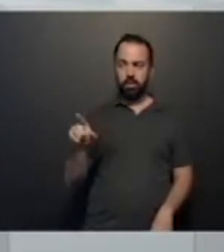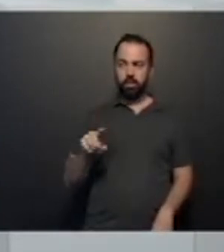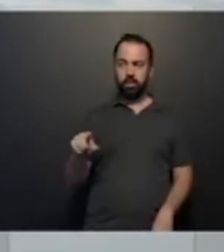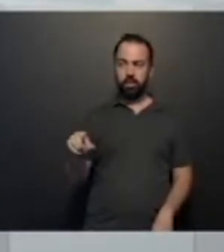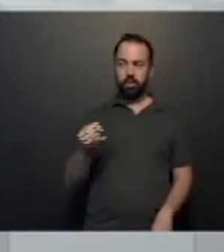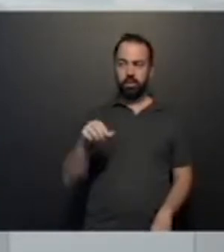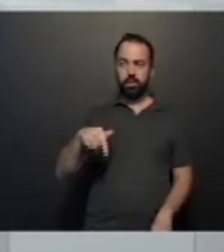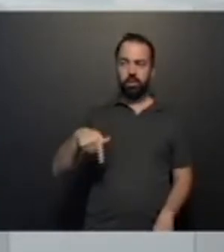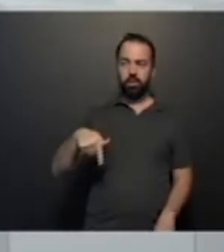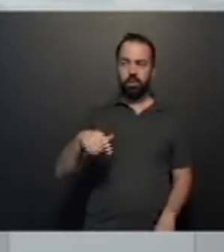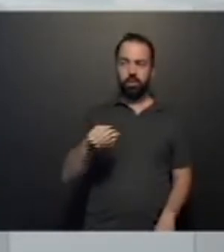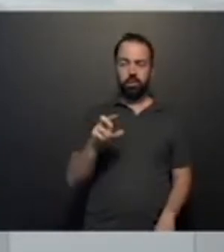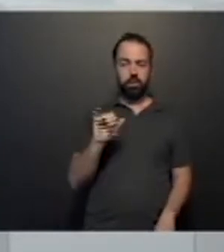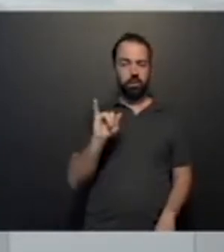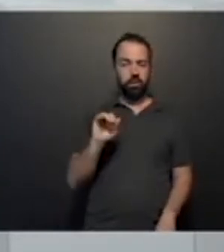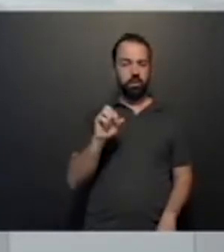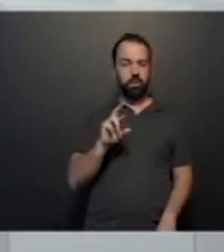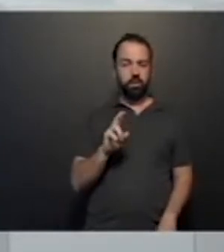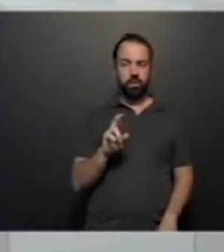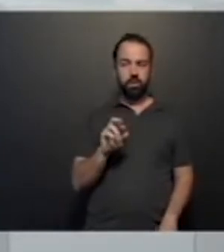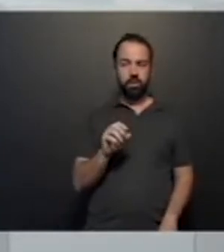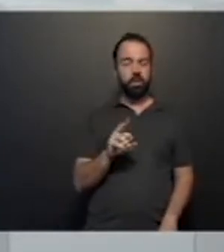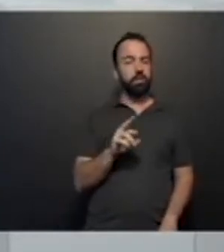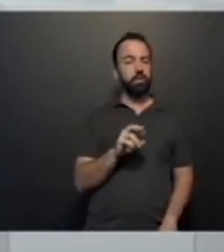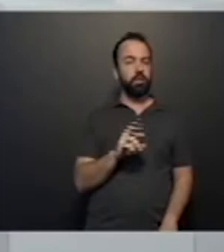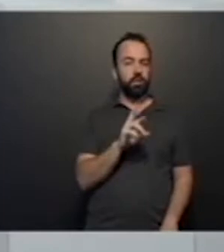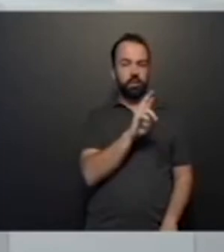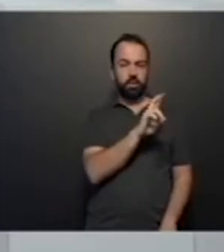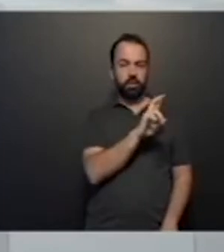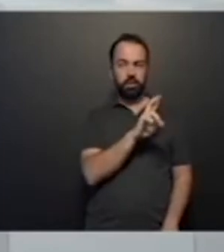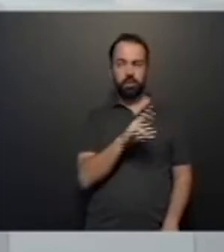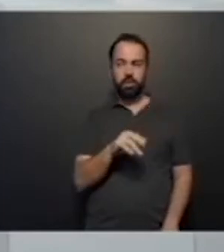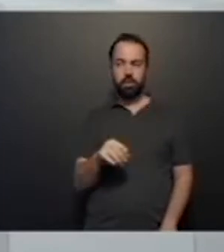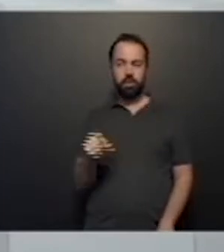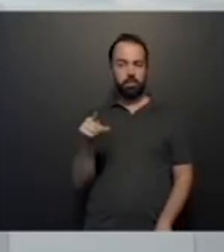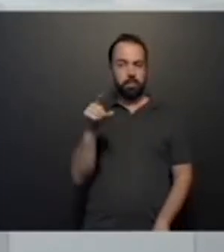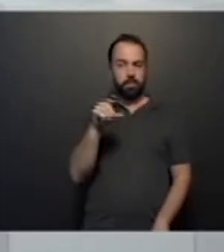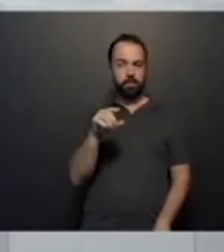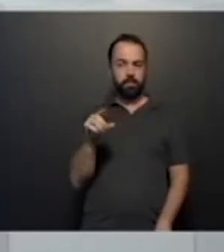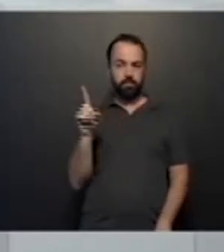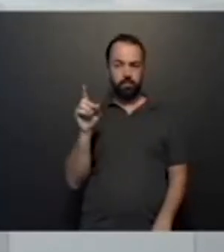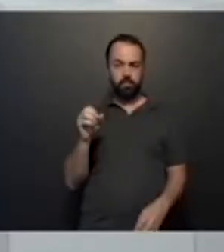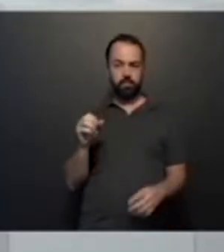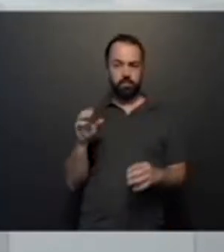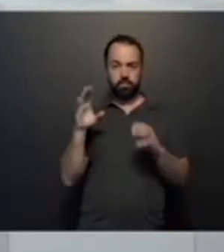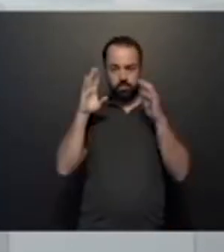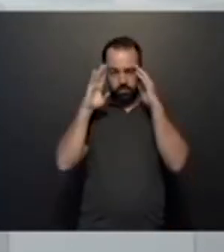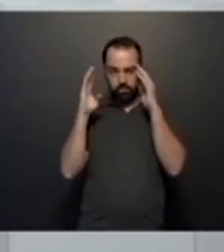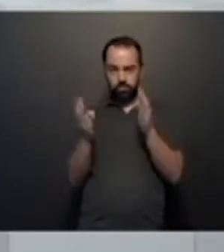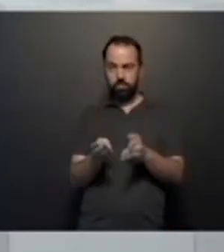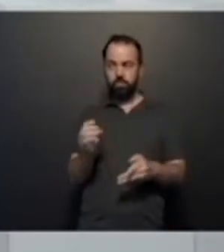os racionais e hoje conversaremos a respeito dos irracionais